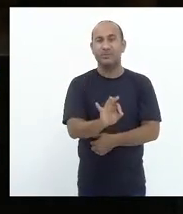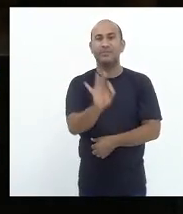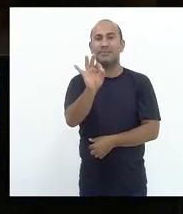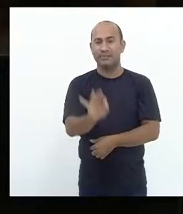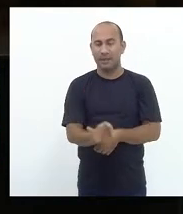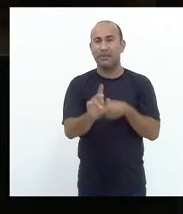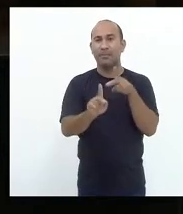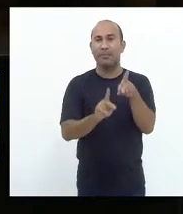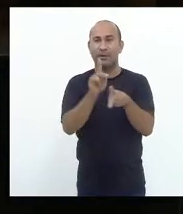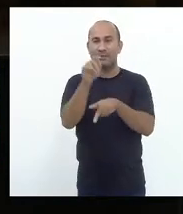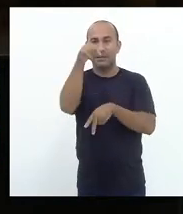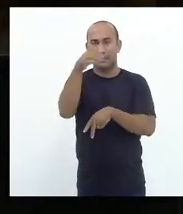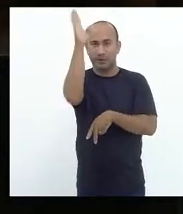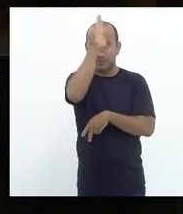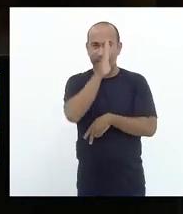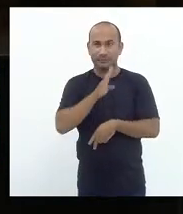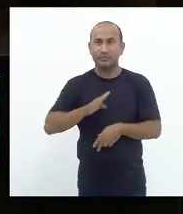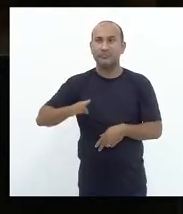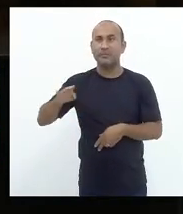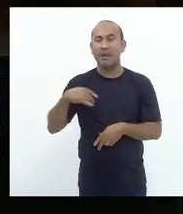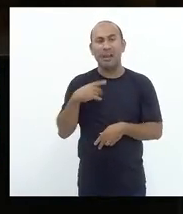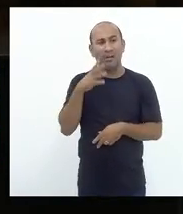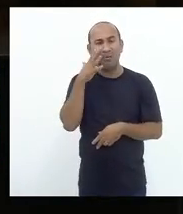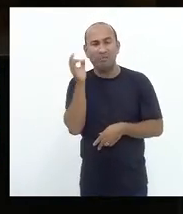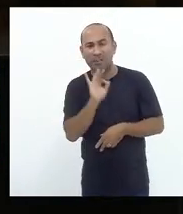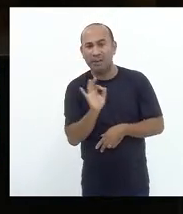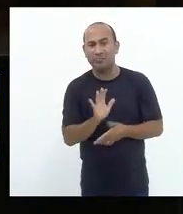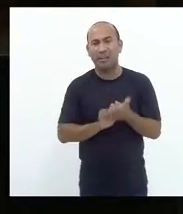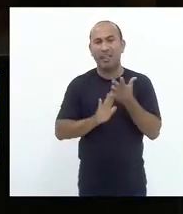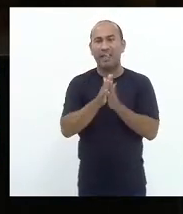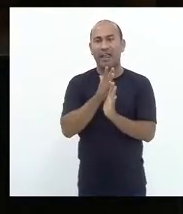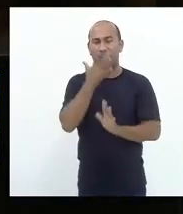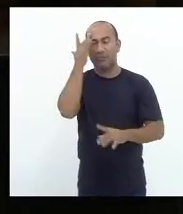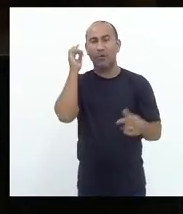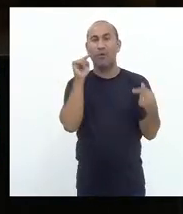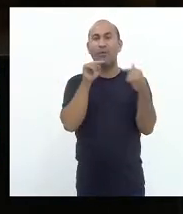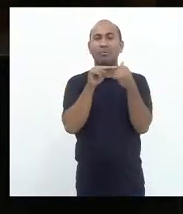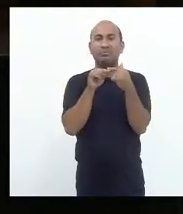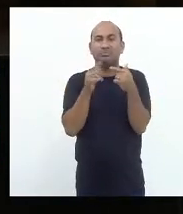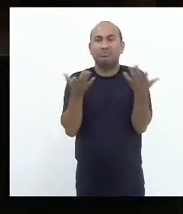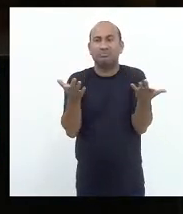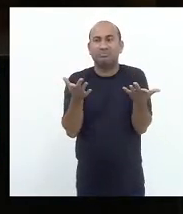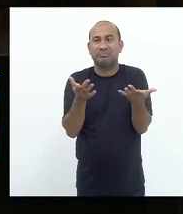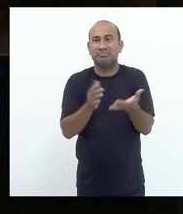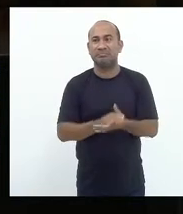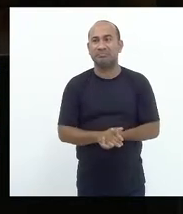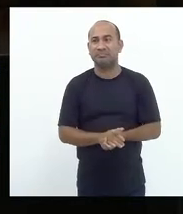da população do Brasil. Eu não vejo ninguém relacionar isso